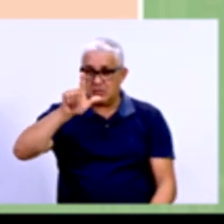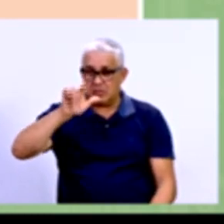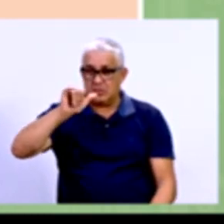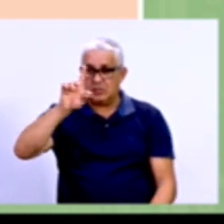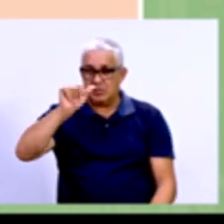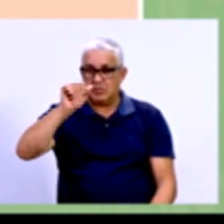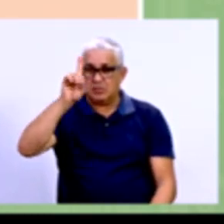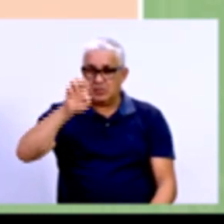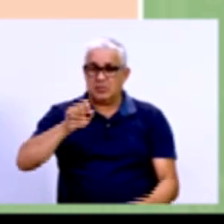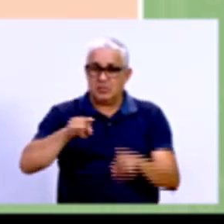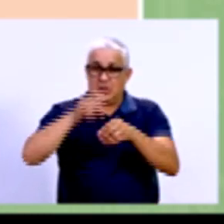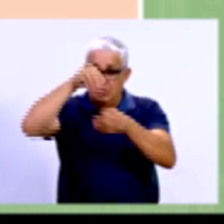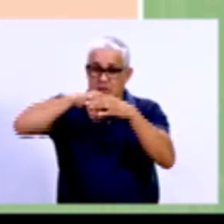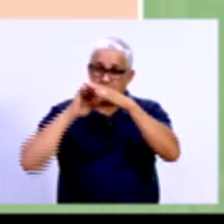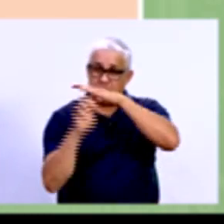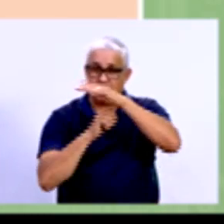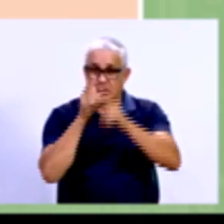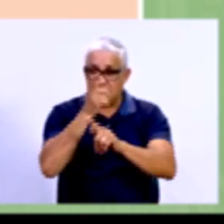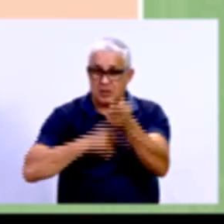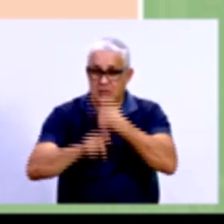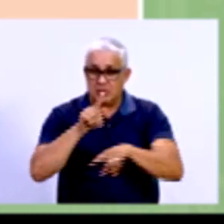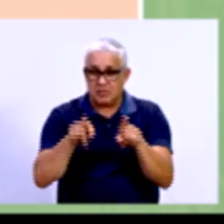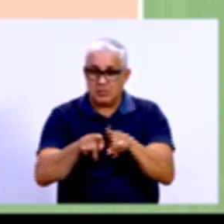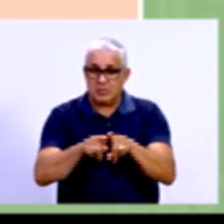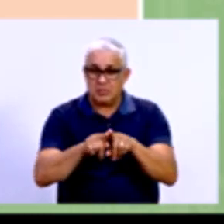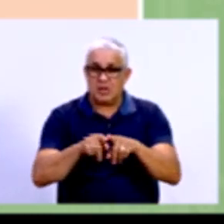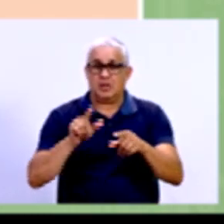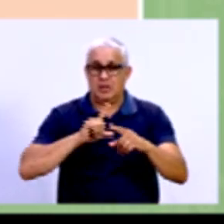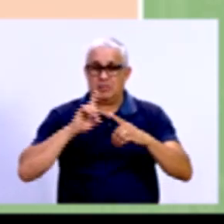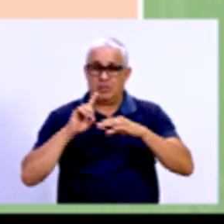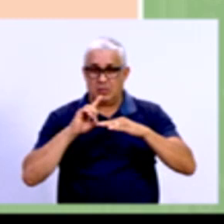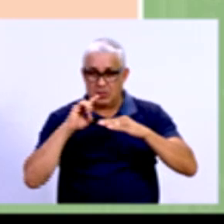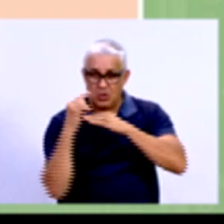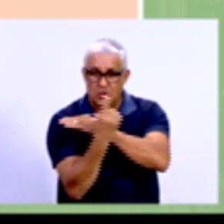dentro da gestão empresarial a gente tem lá a qualidade no atendimento,